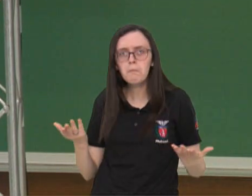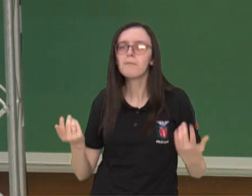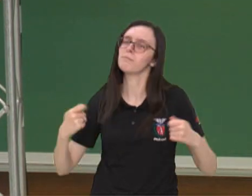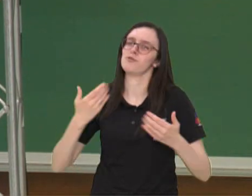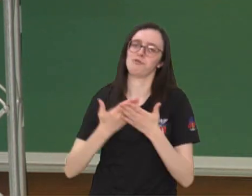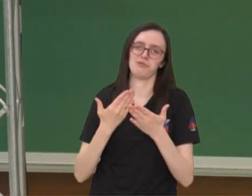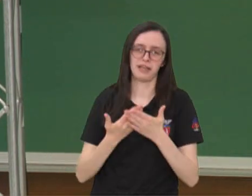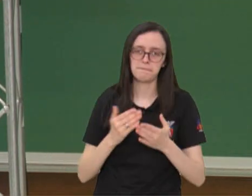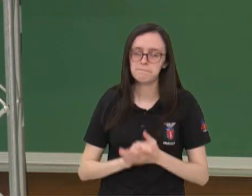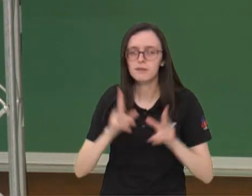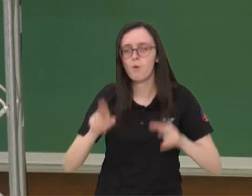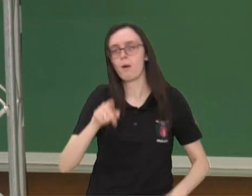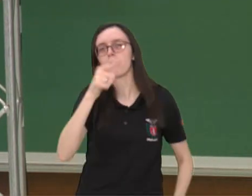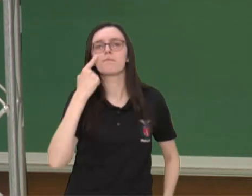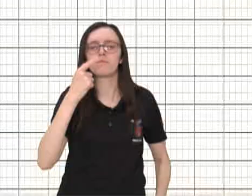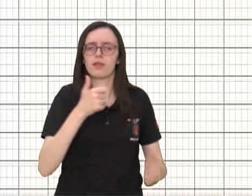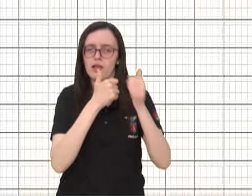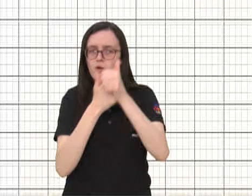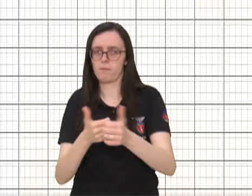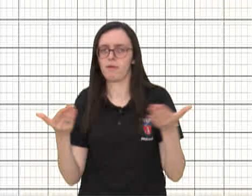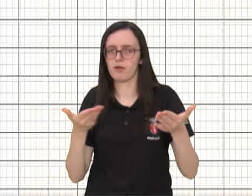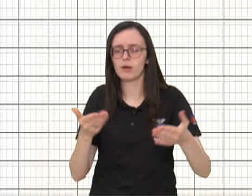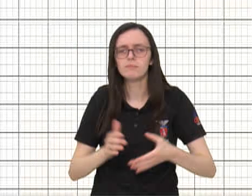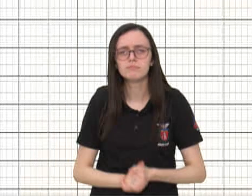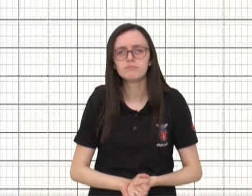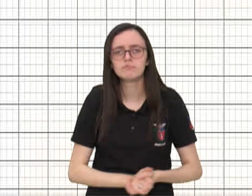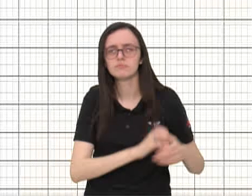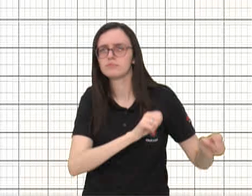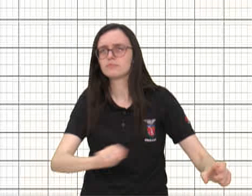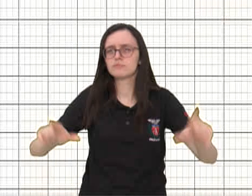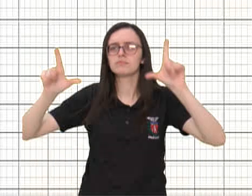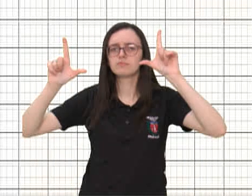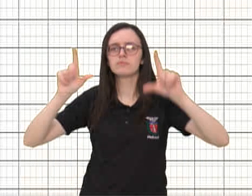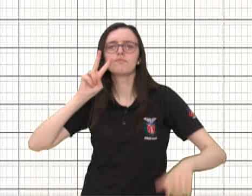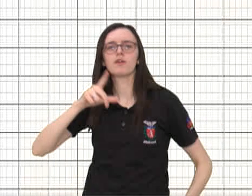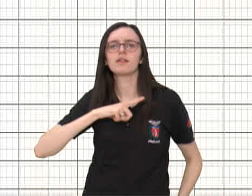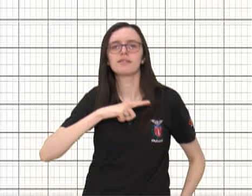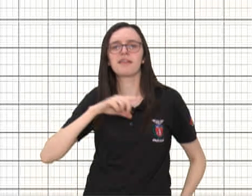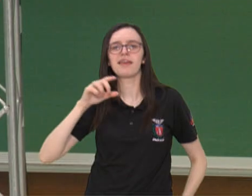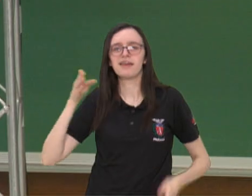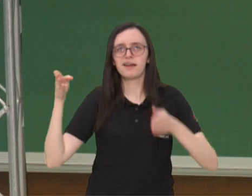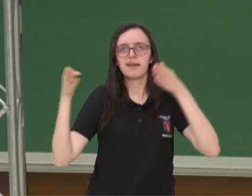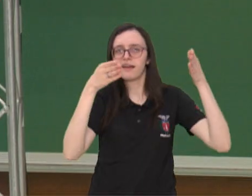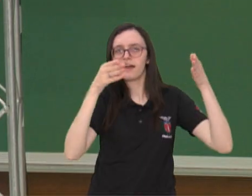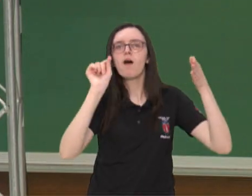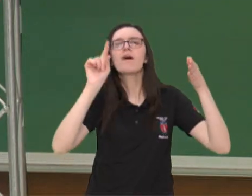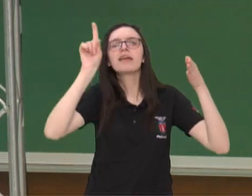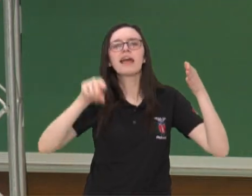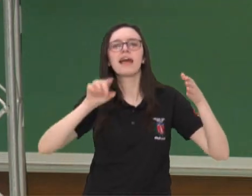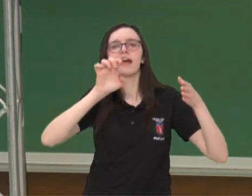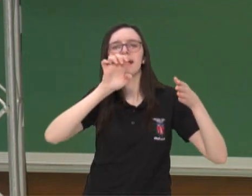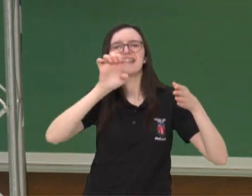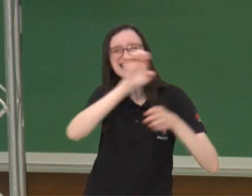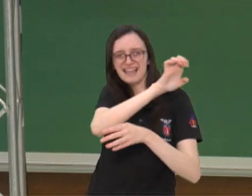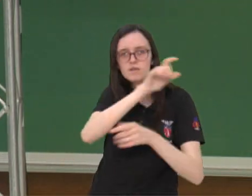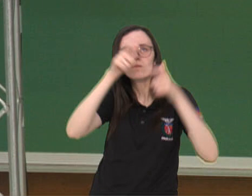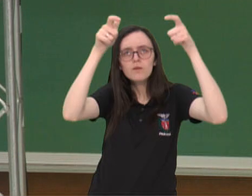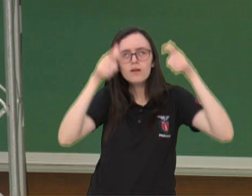É como essa aqui. Vem comigo, olha só na tela. Está na tela, do lado esquerdo, você tem uma tabela que já mostra a